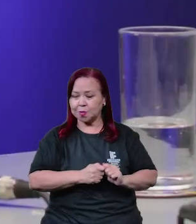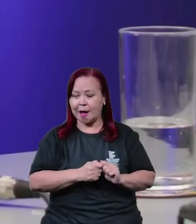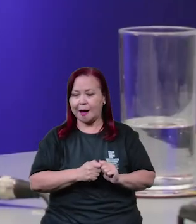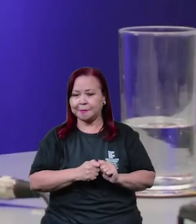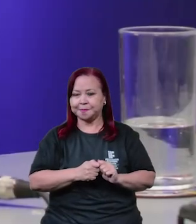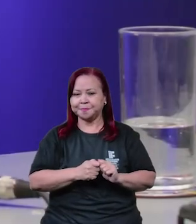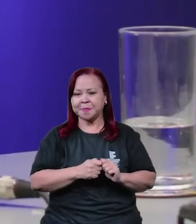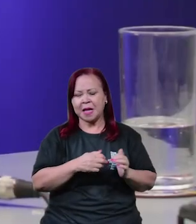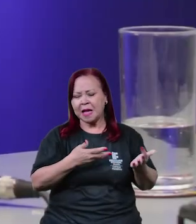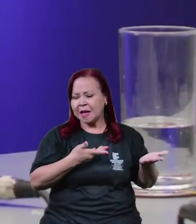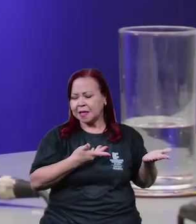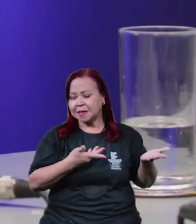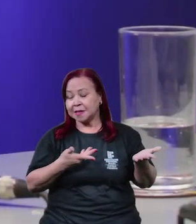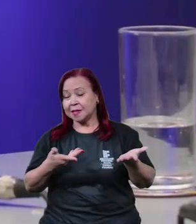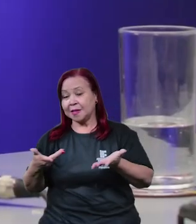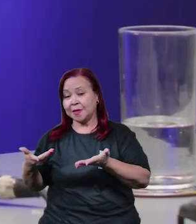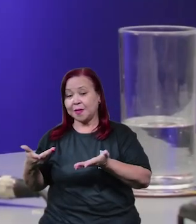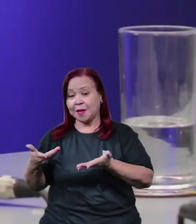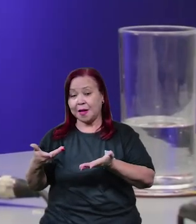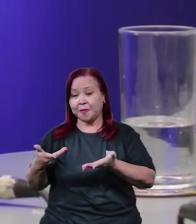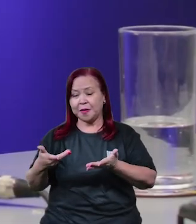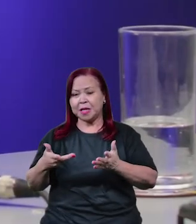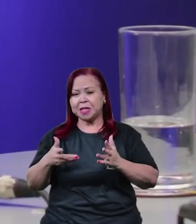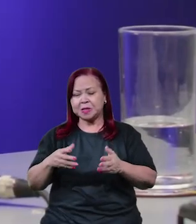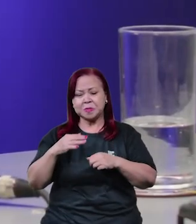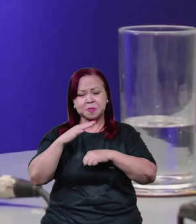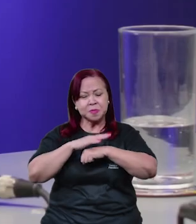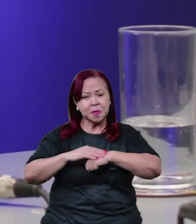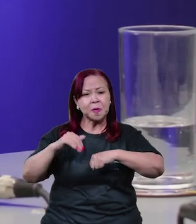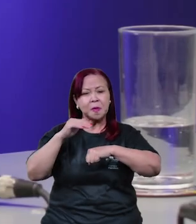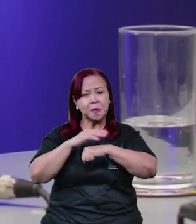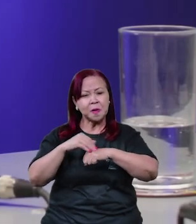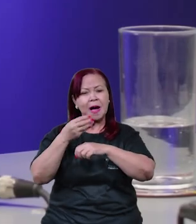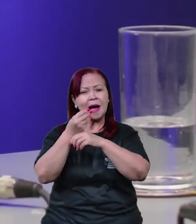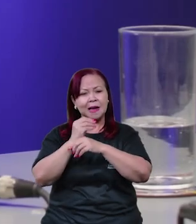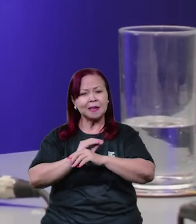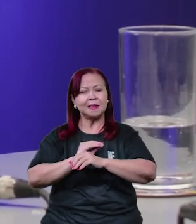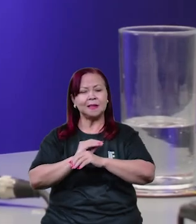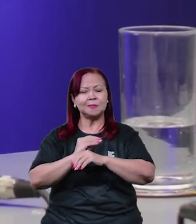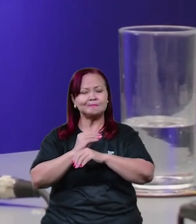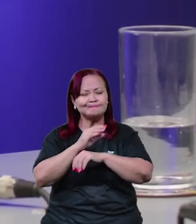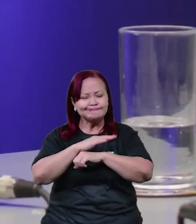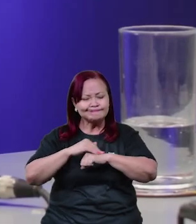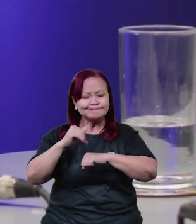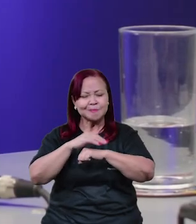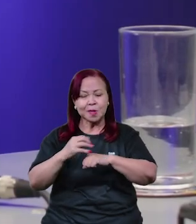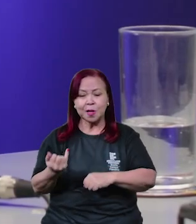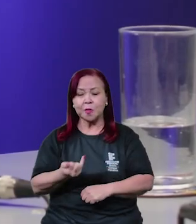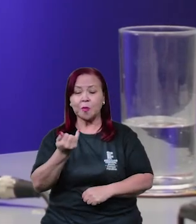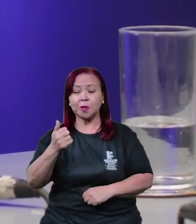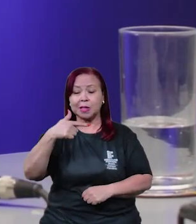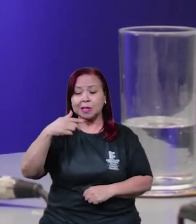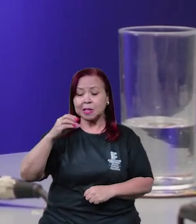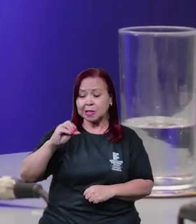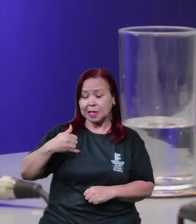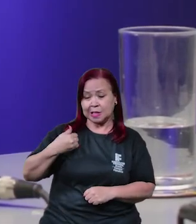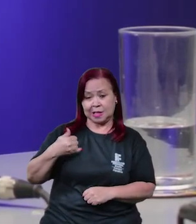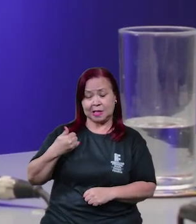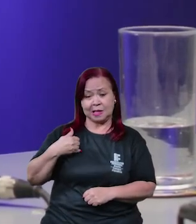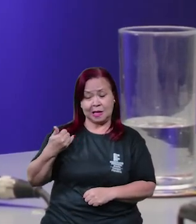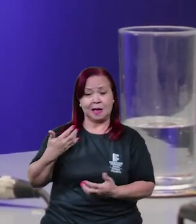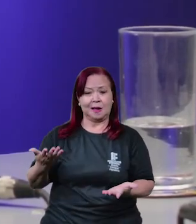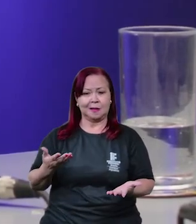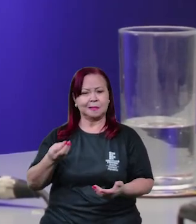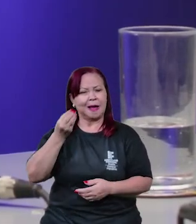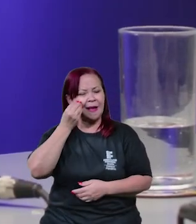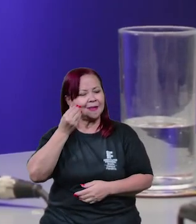e eu carrego isso com muito carinho, muito cuidado, por causa que é muito importante aos 70 anos a gente se